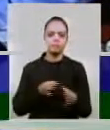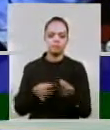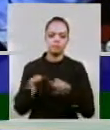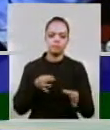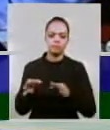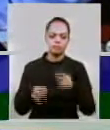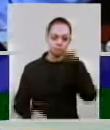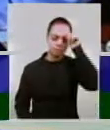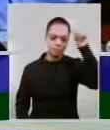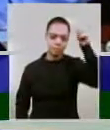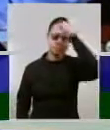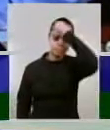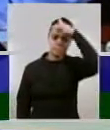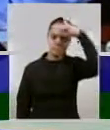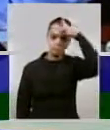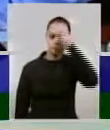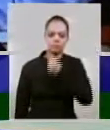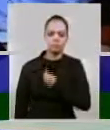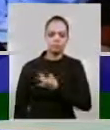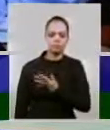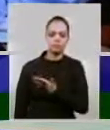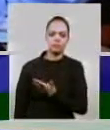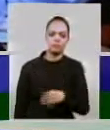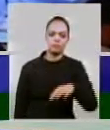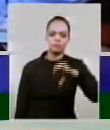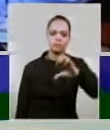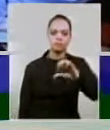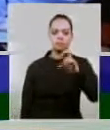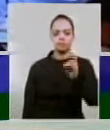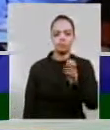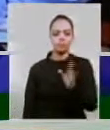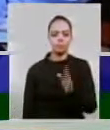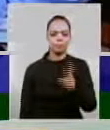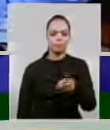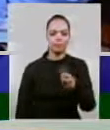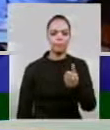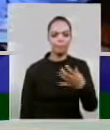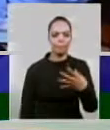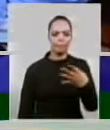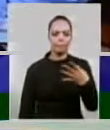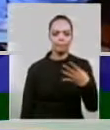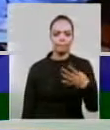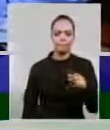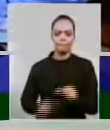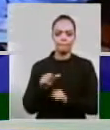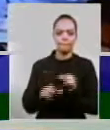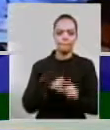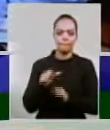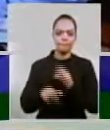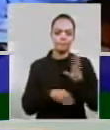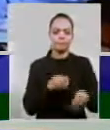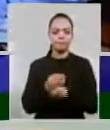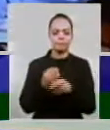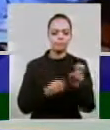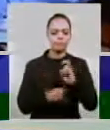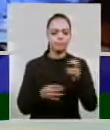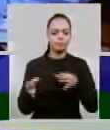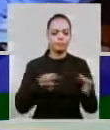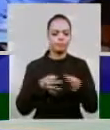Projeto do prefeito municipal número 95 de 2014, que altera o anexo 5º,